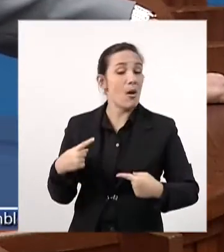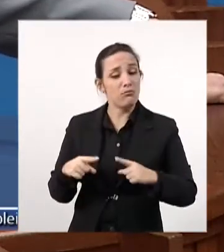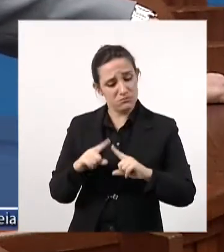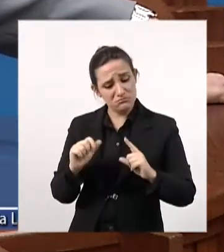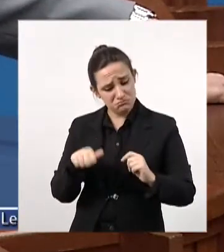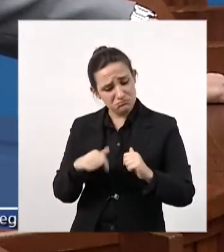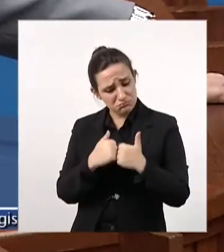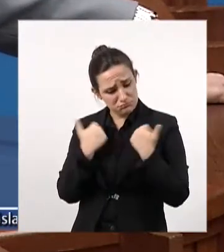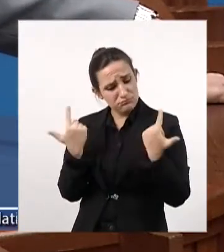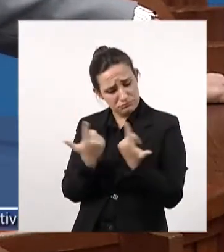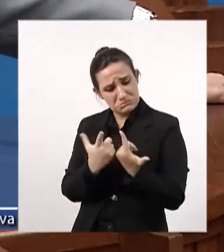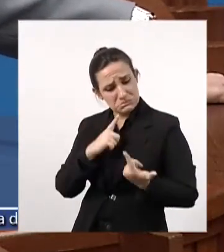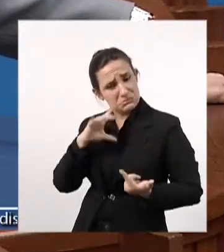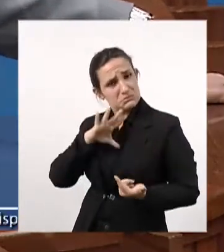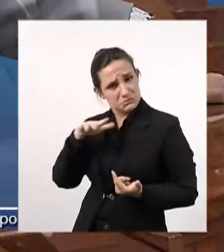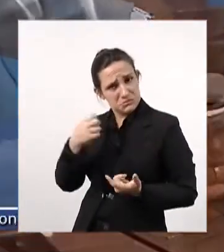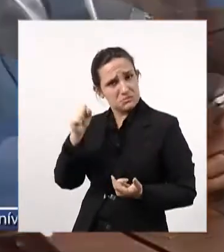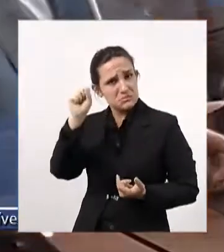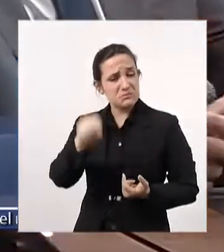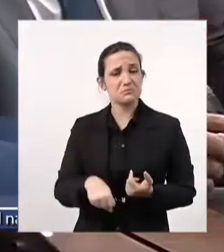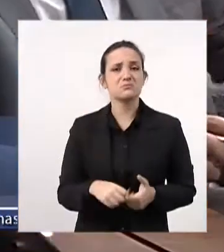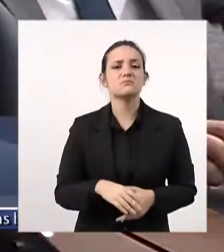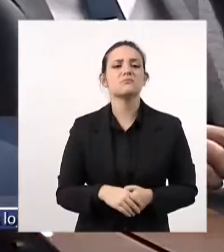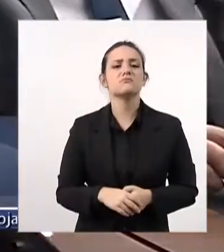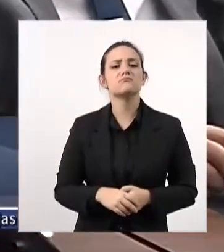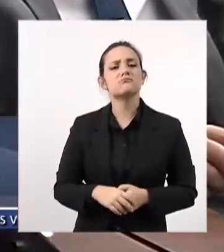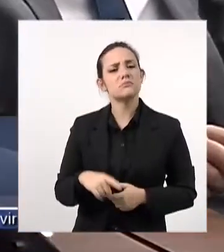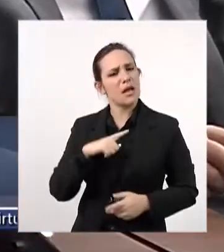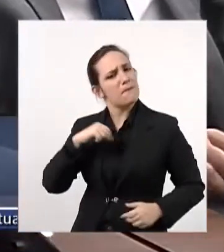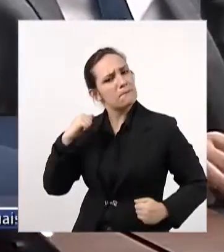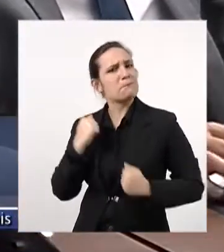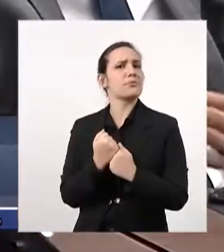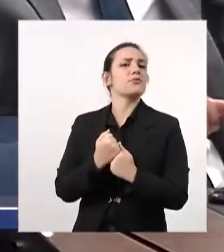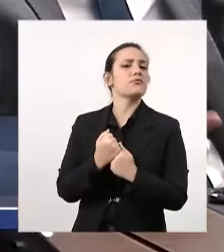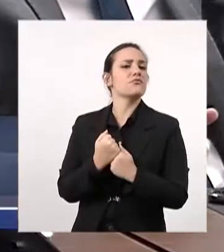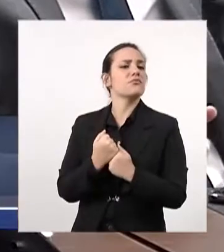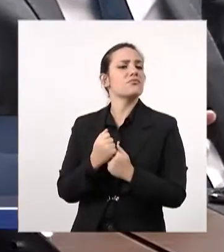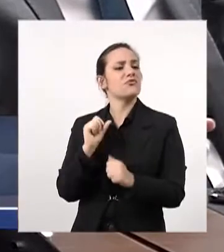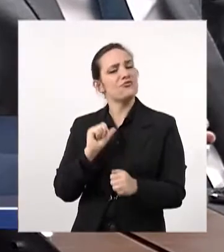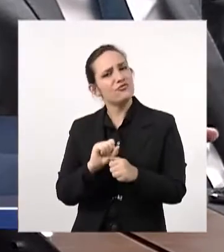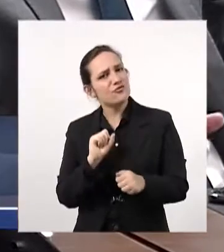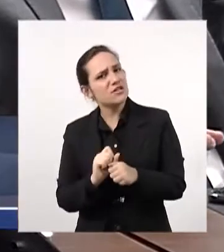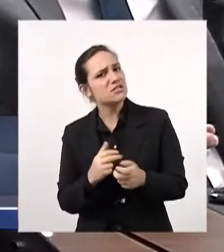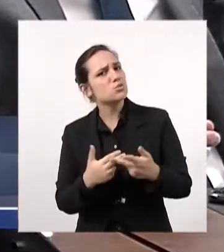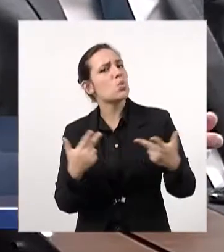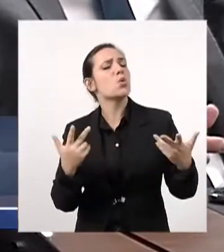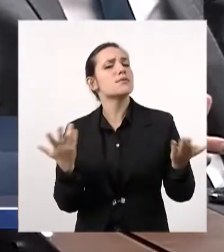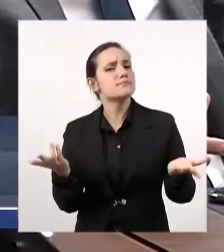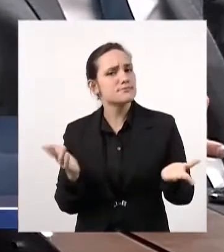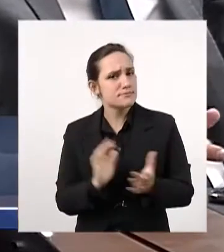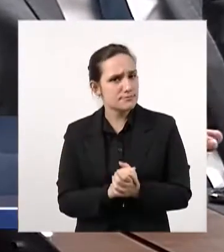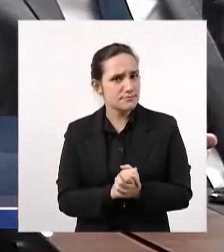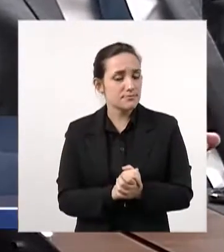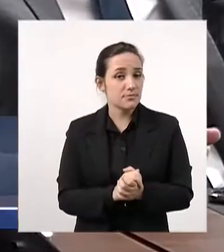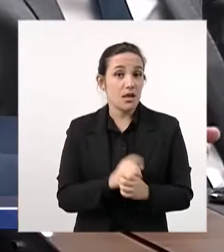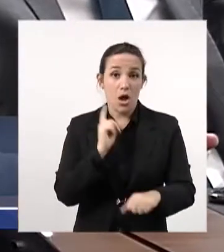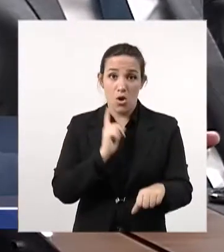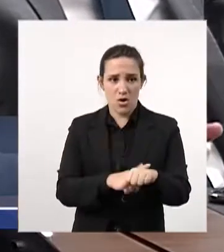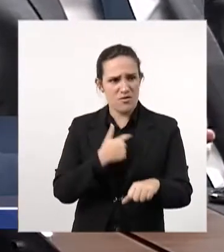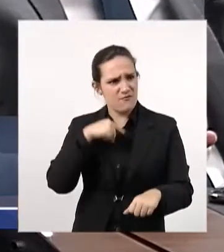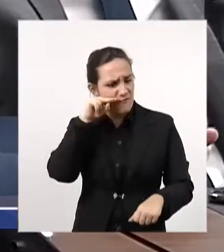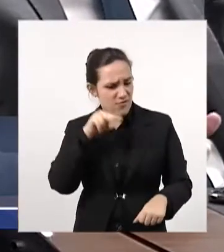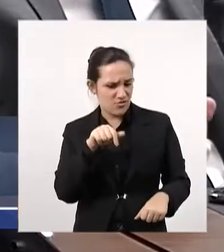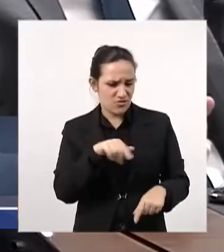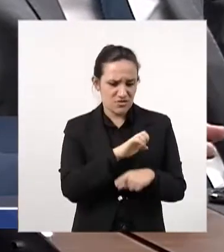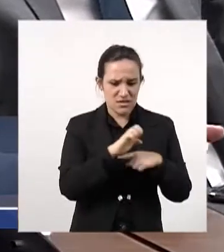coragem de apoiar, de realizar. E quando a gente vê Mato Grosso do